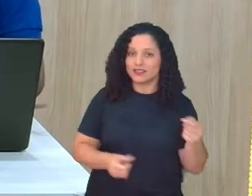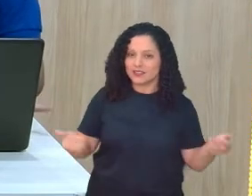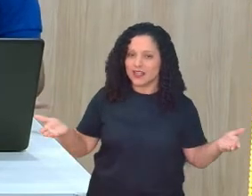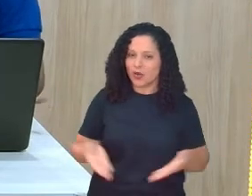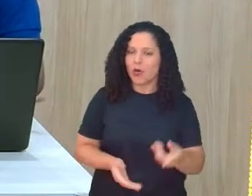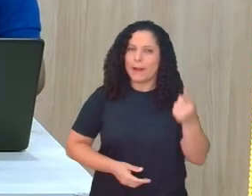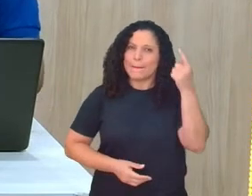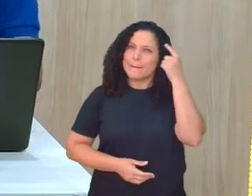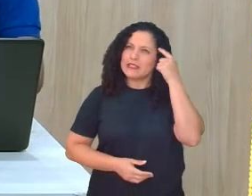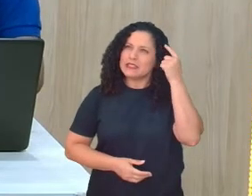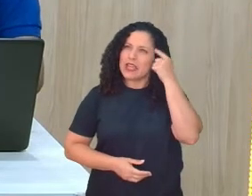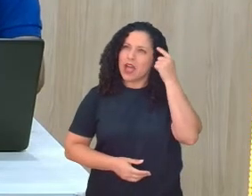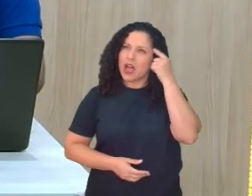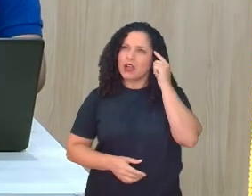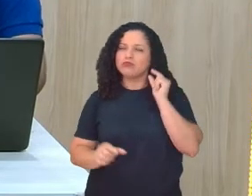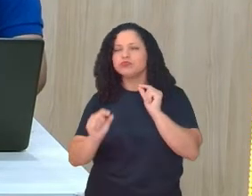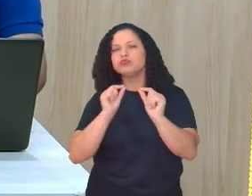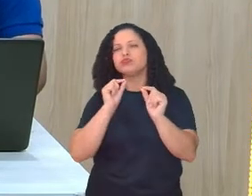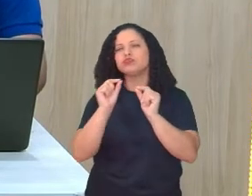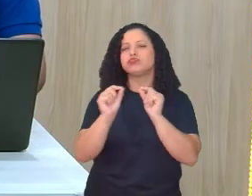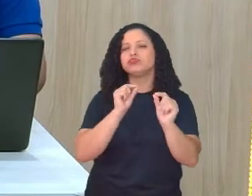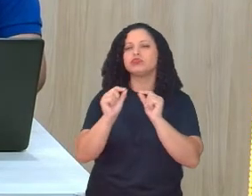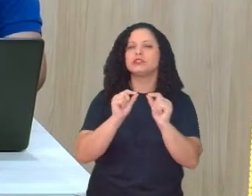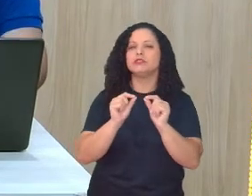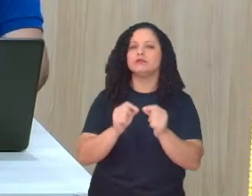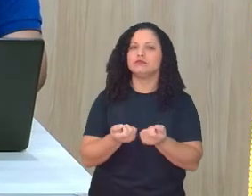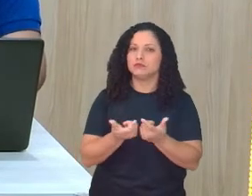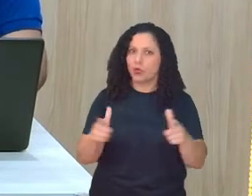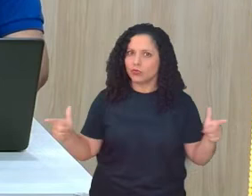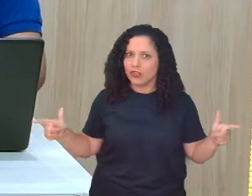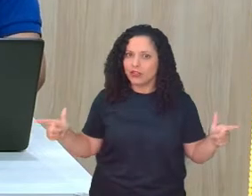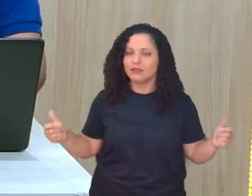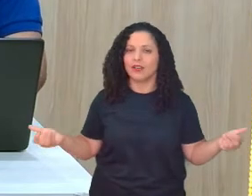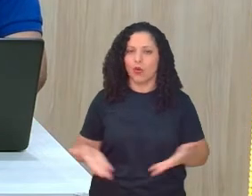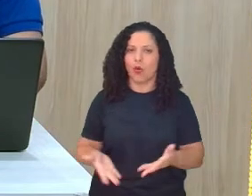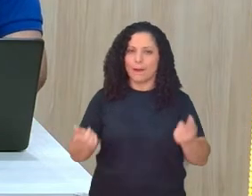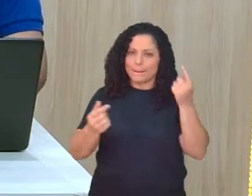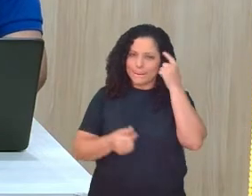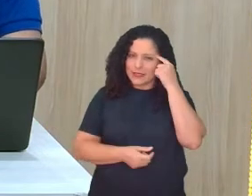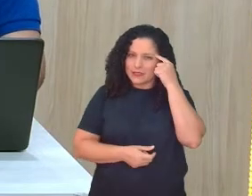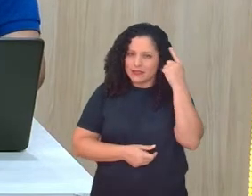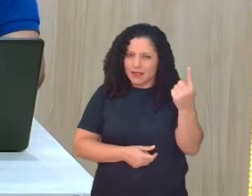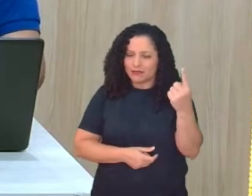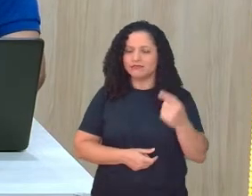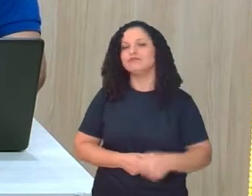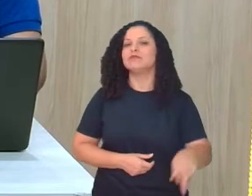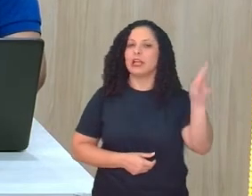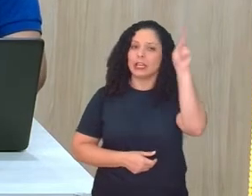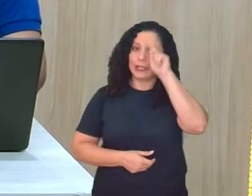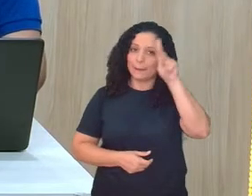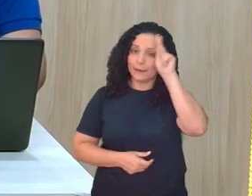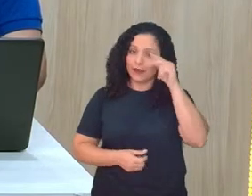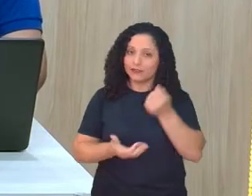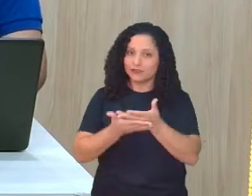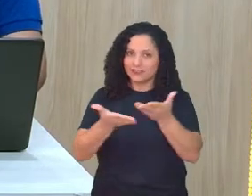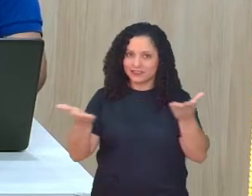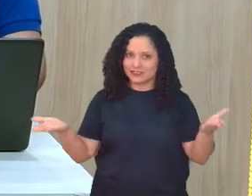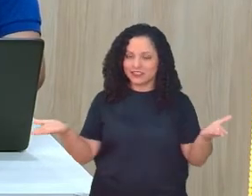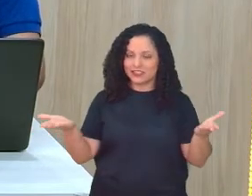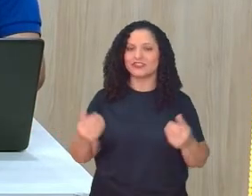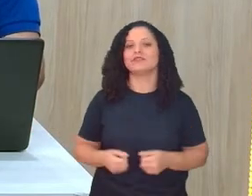aí pensando sobre isso. Se não estão, estejam pensando. Gostaria de lembrar